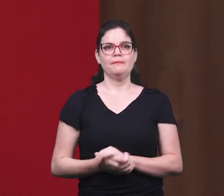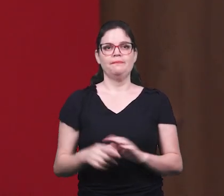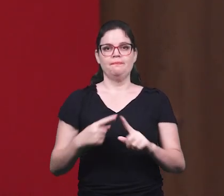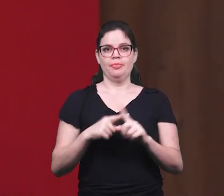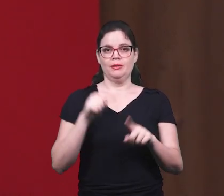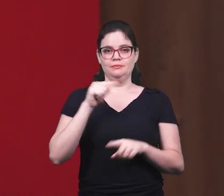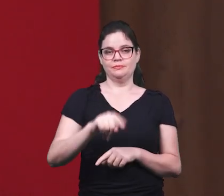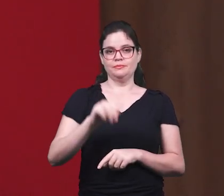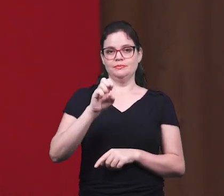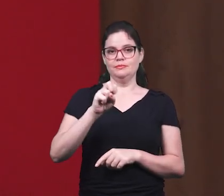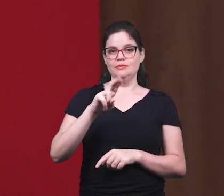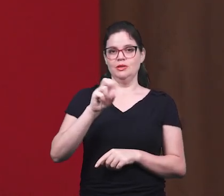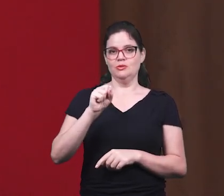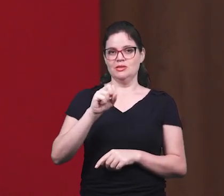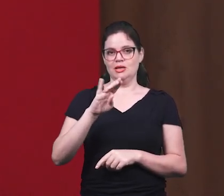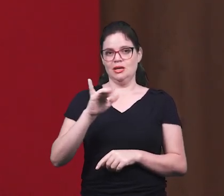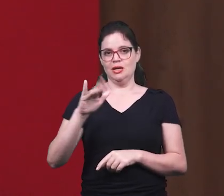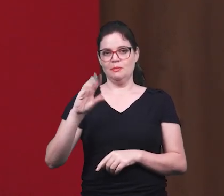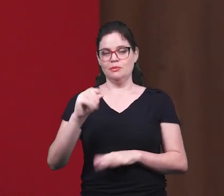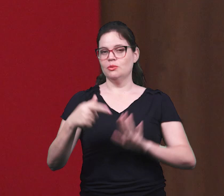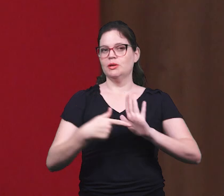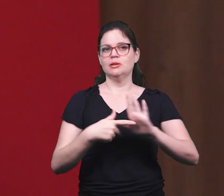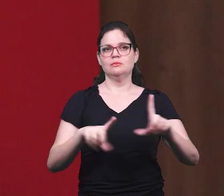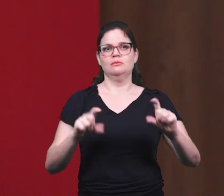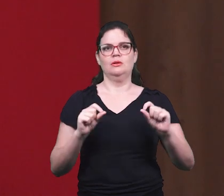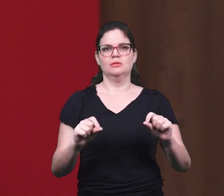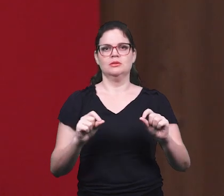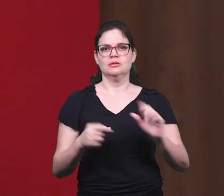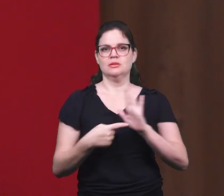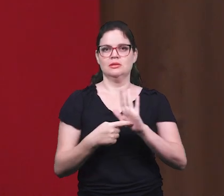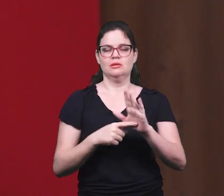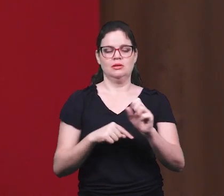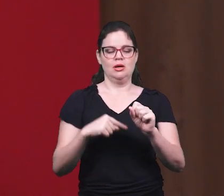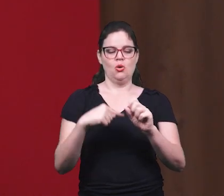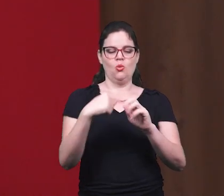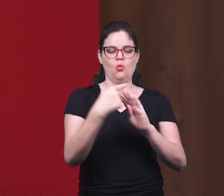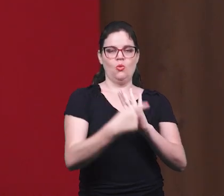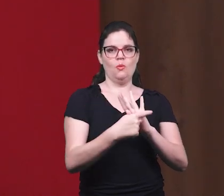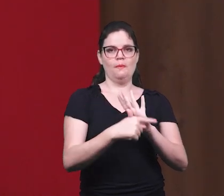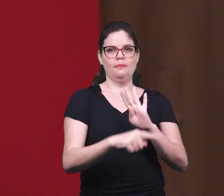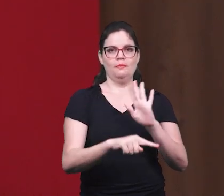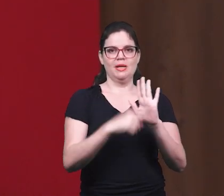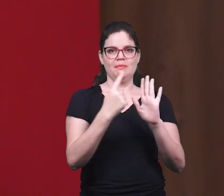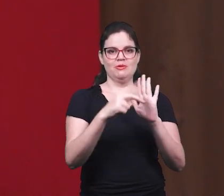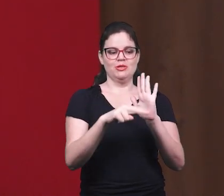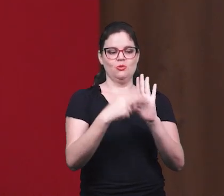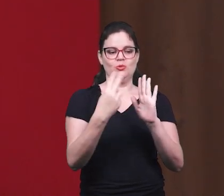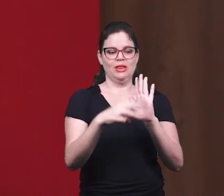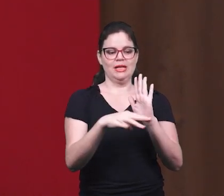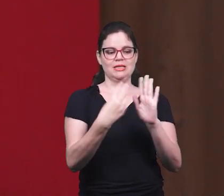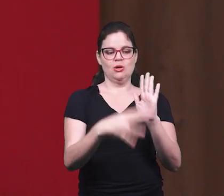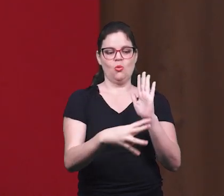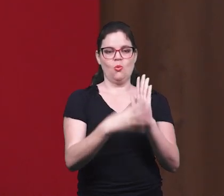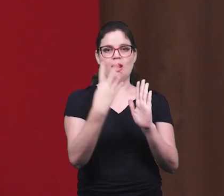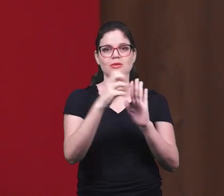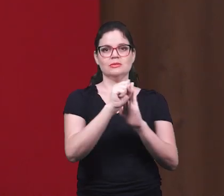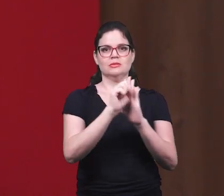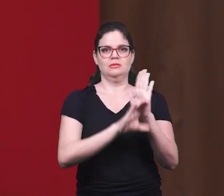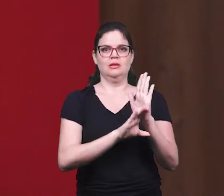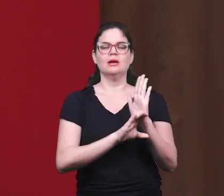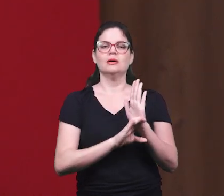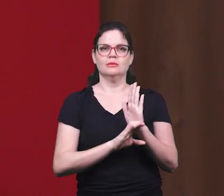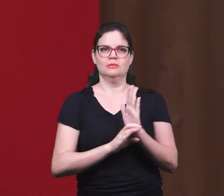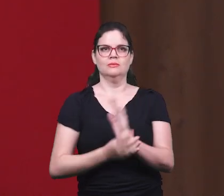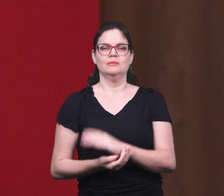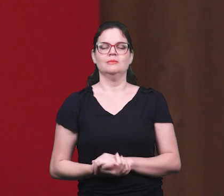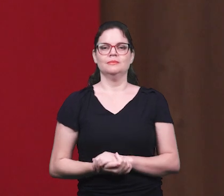só, o Eusébio de Cesareia, nesse livro aqui, ele fala dos 4 primeiros séculos. Também fala de mártires,